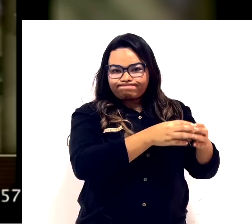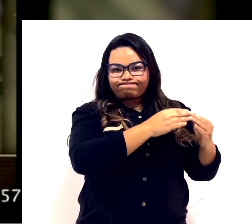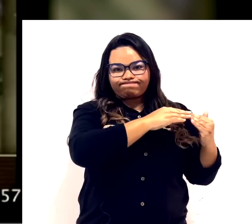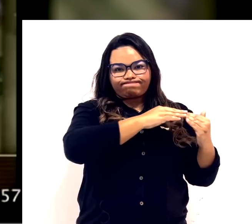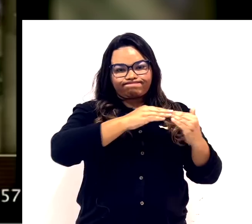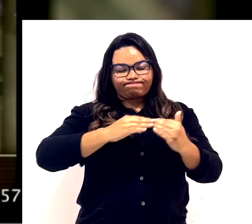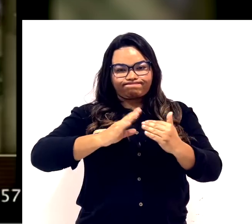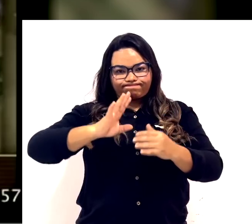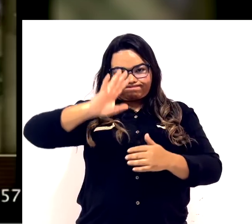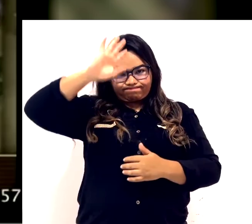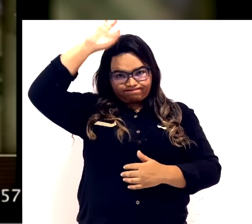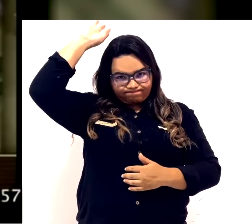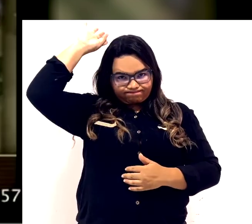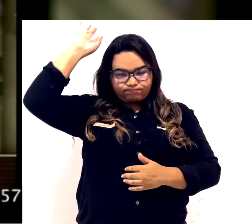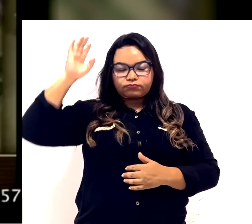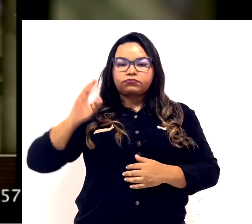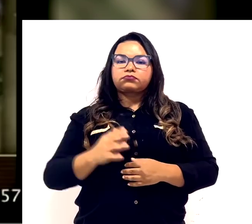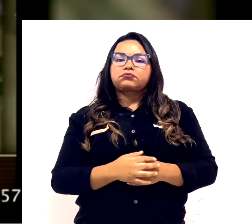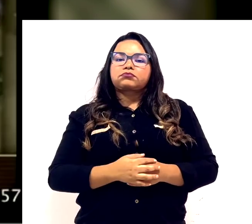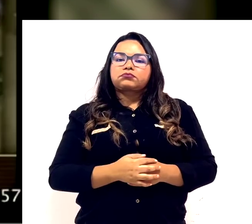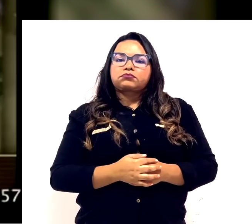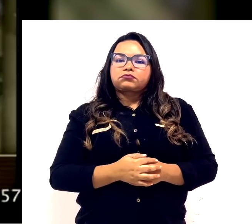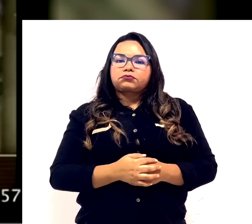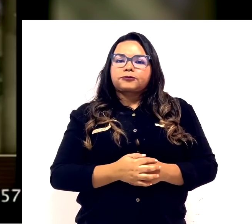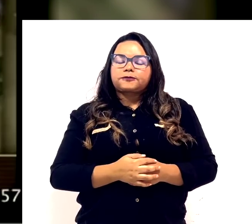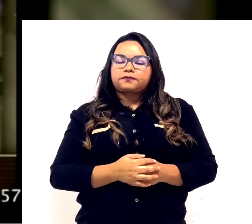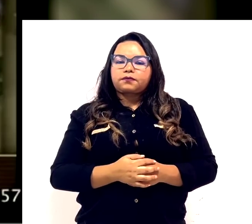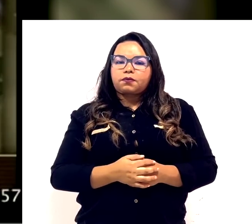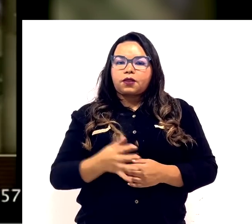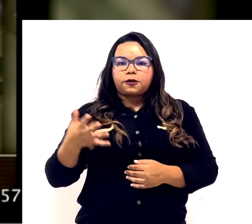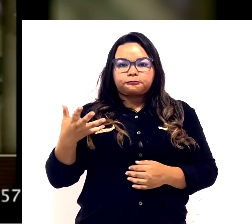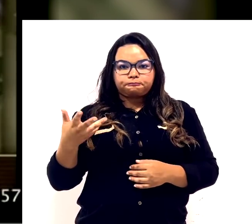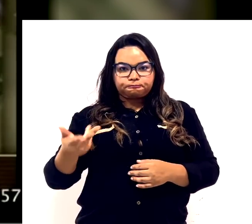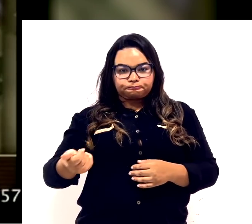da sua cultura religiosa do mundo bizantino e romano.